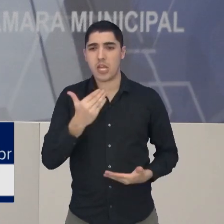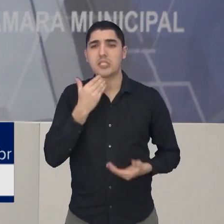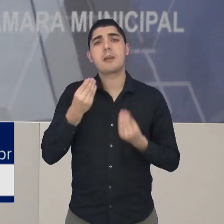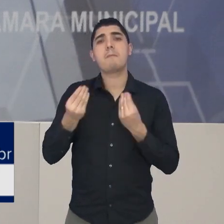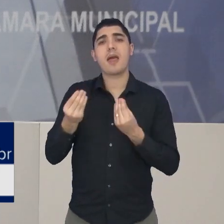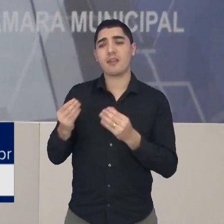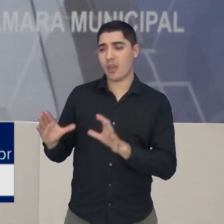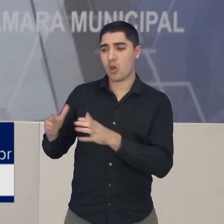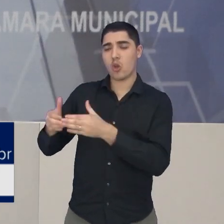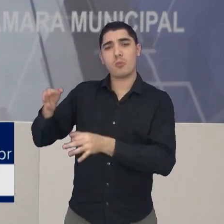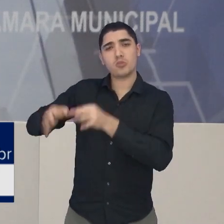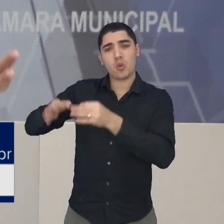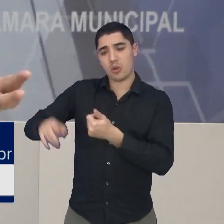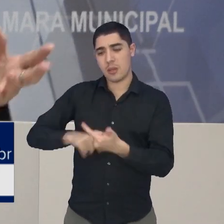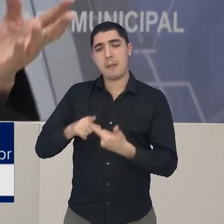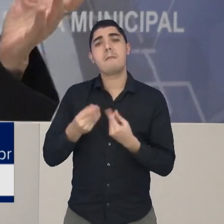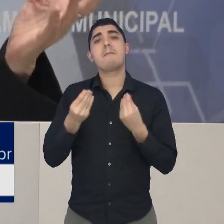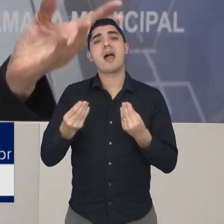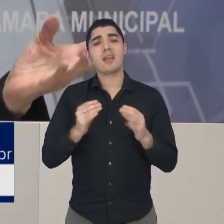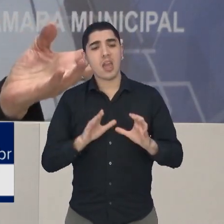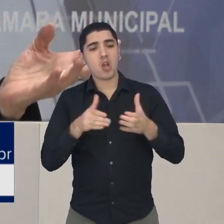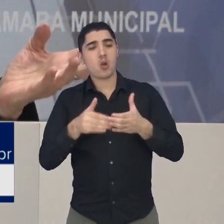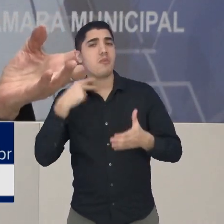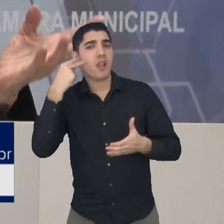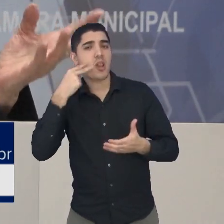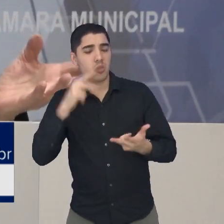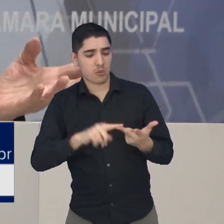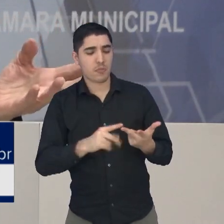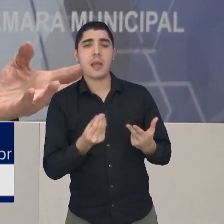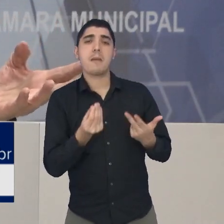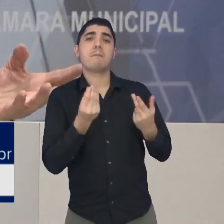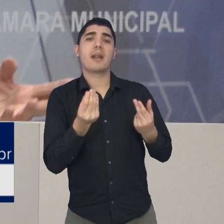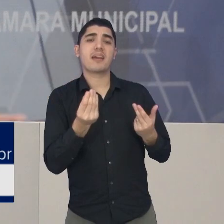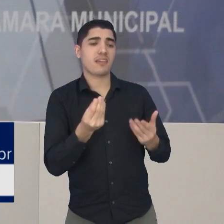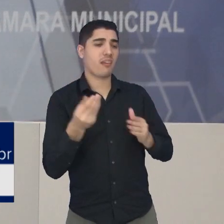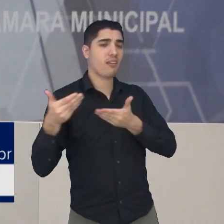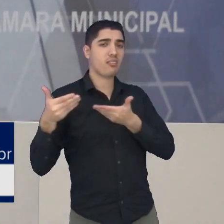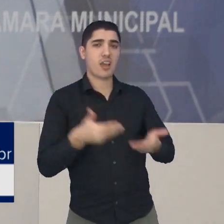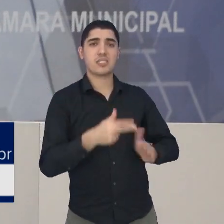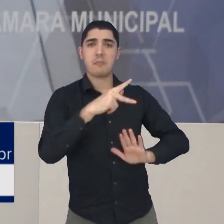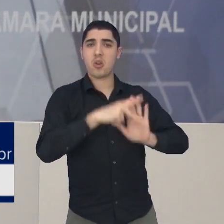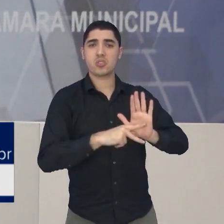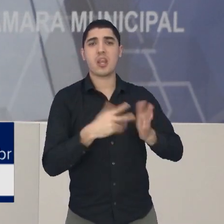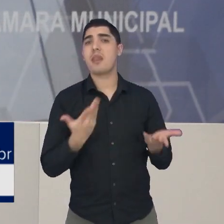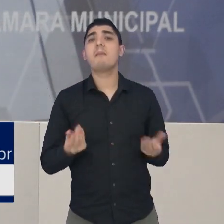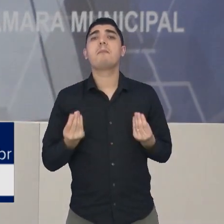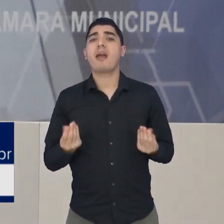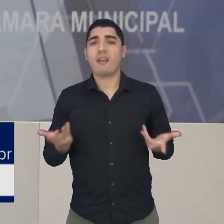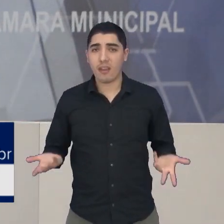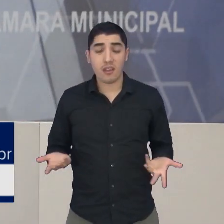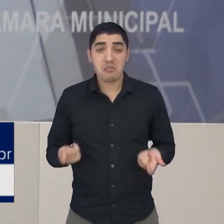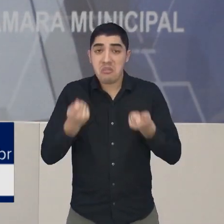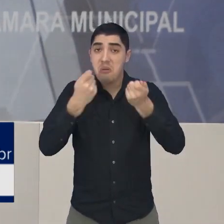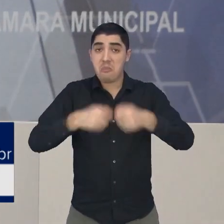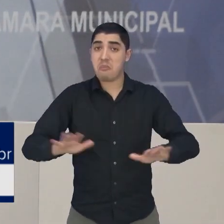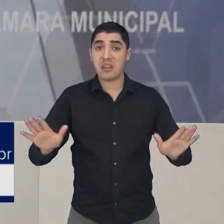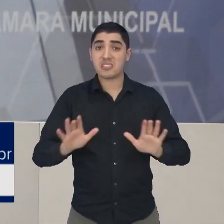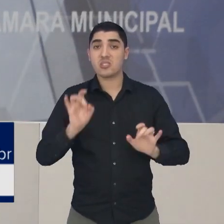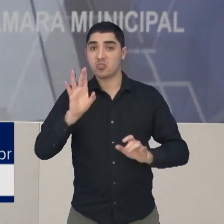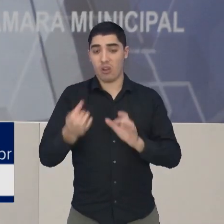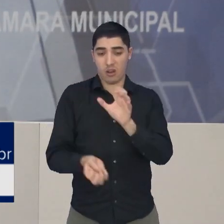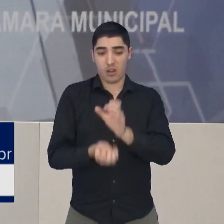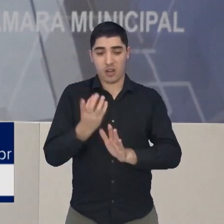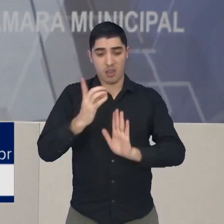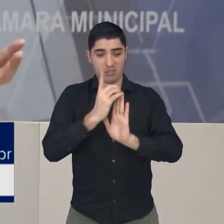mais vereador, não adianta trazer mais o projeto para essa casa. Já pode ser votado, faz um decreto lá